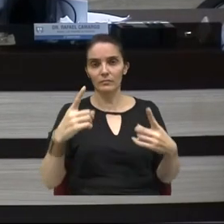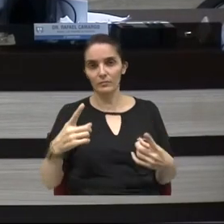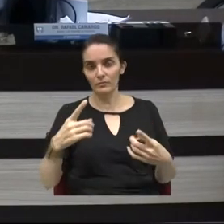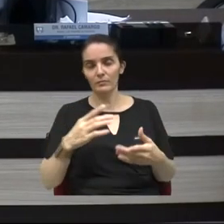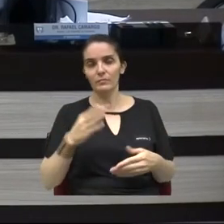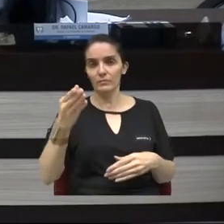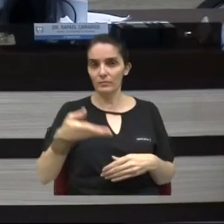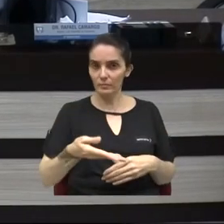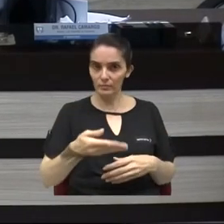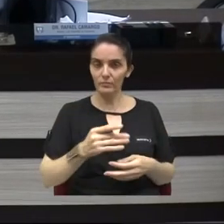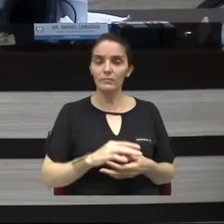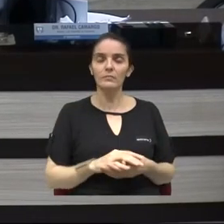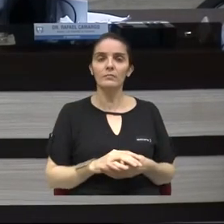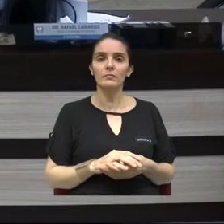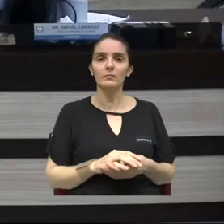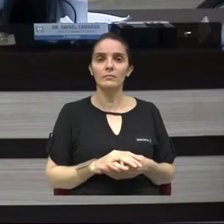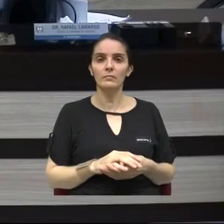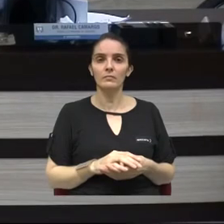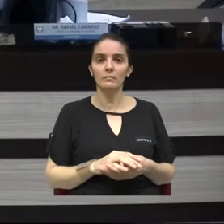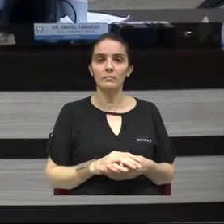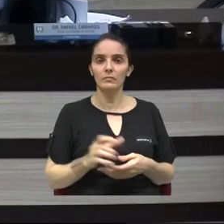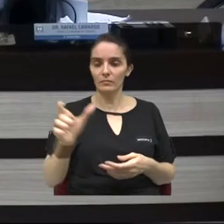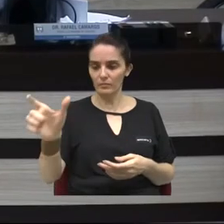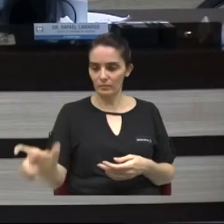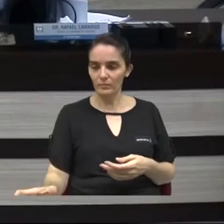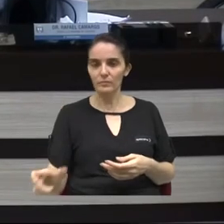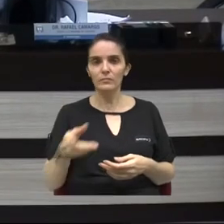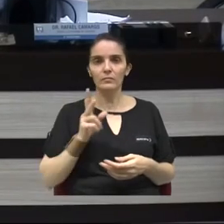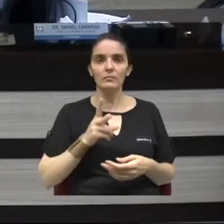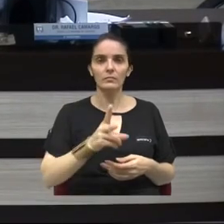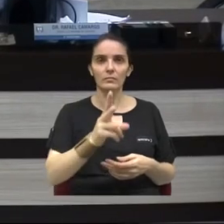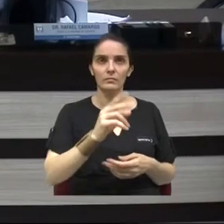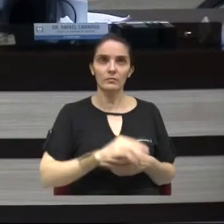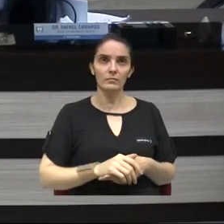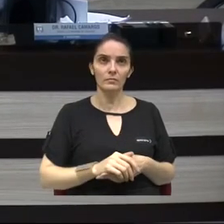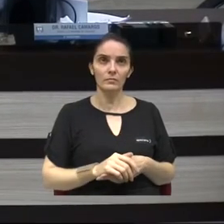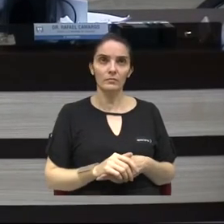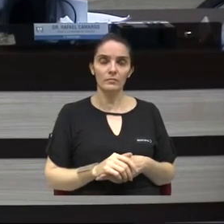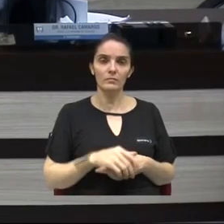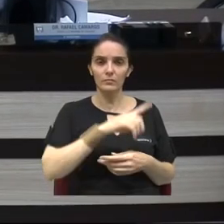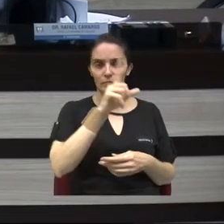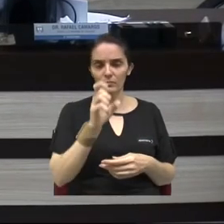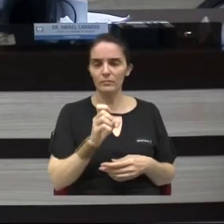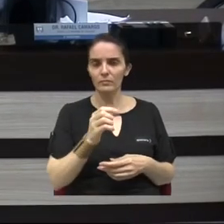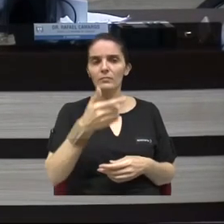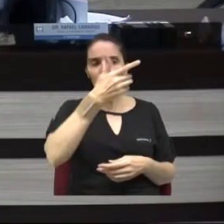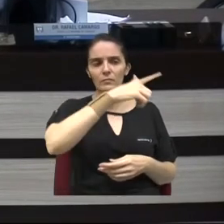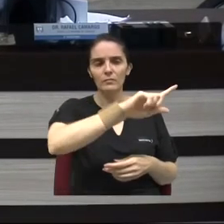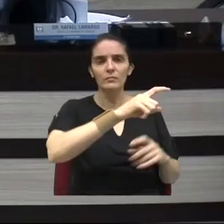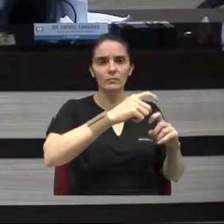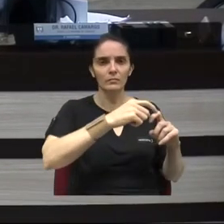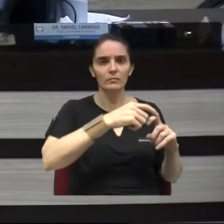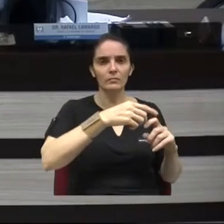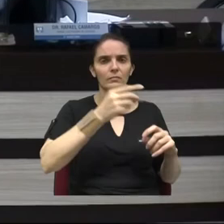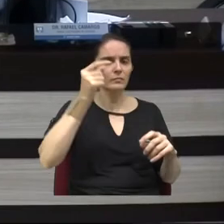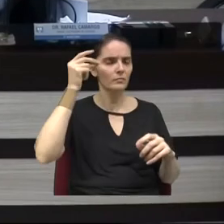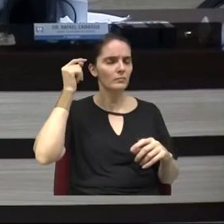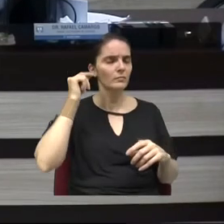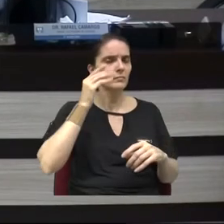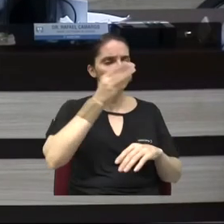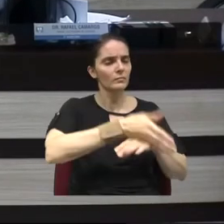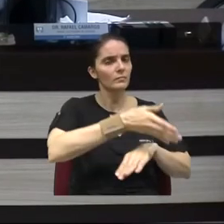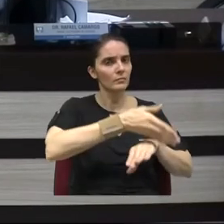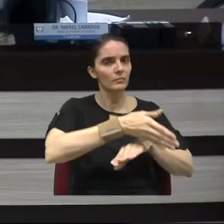agora, atualmente, é com o doutor Georgette. E o Maser já fui muitas e muitas vezes. Doutor, tenho 60 anos, doutor. Já